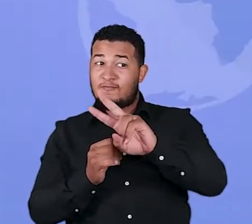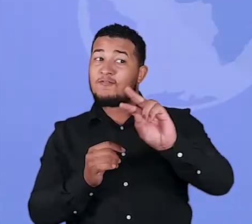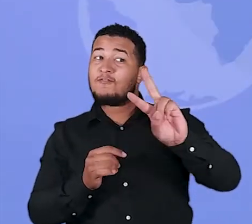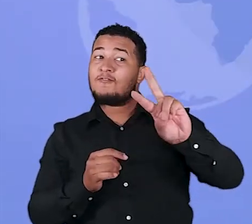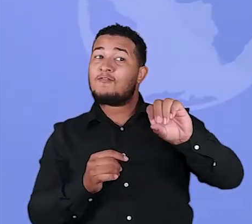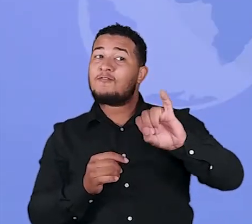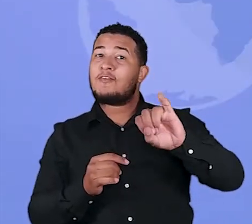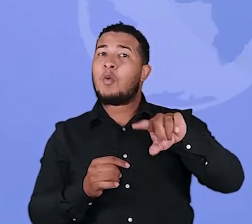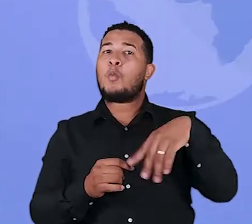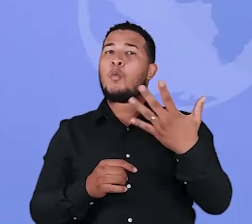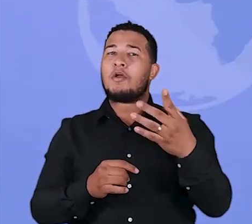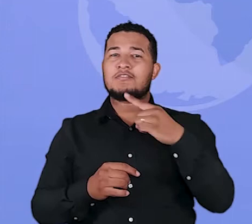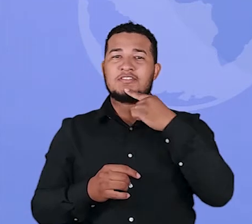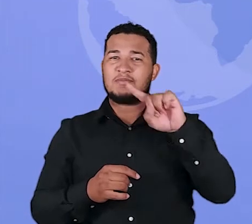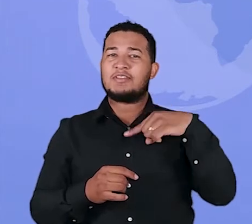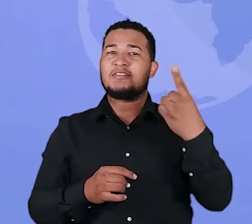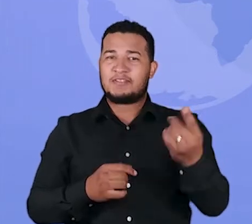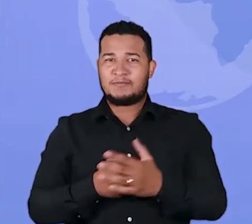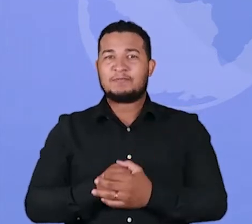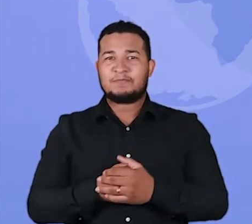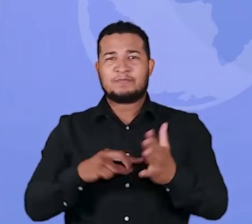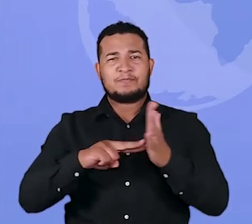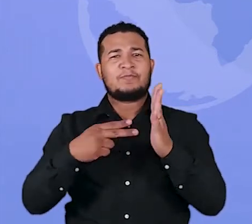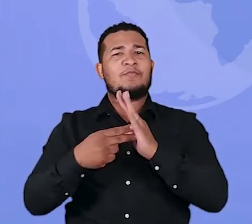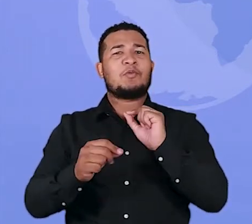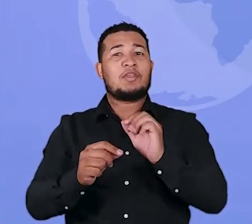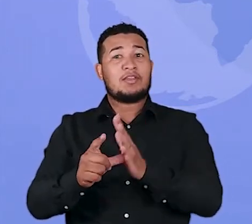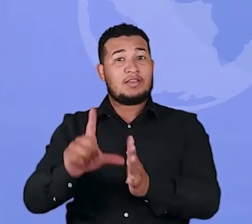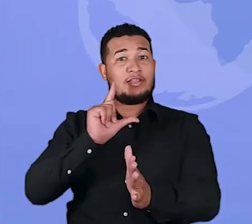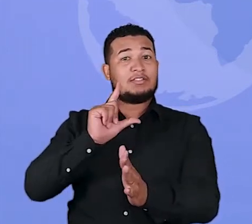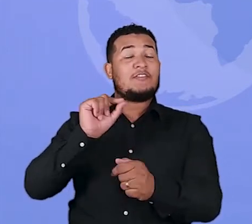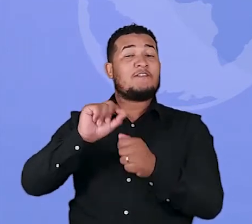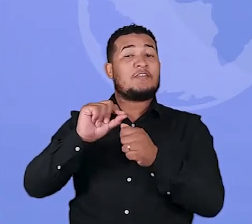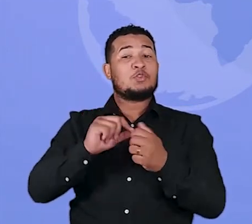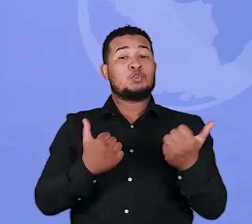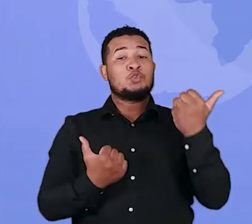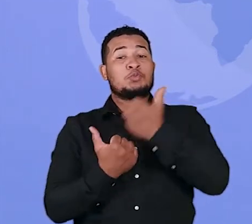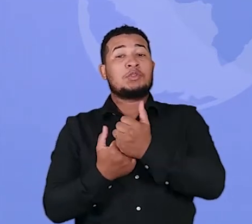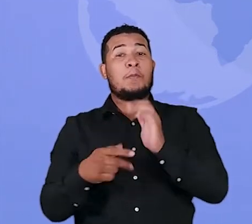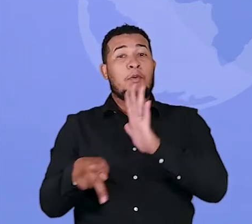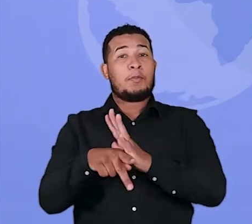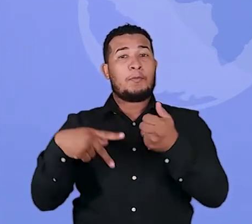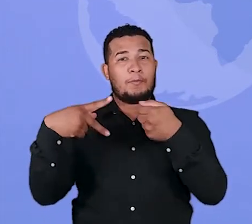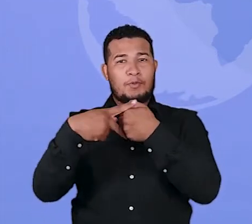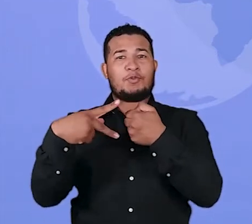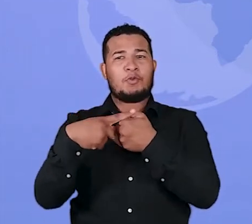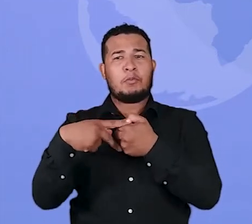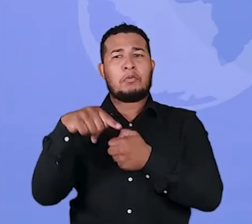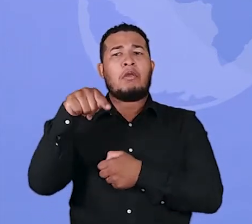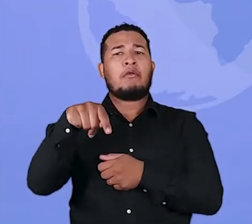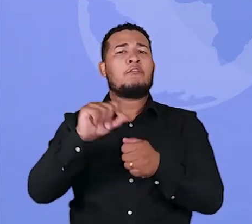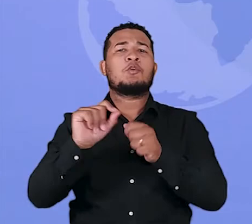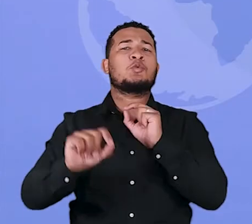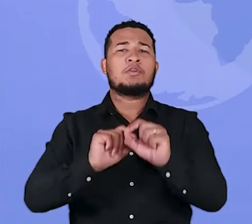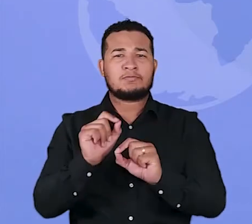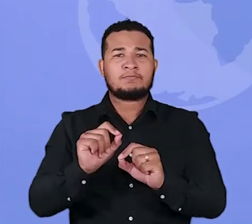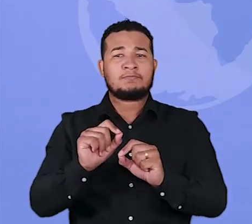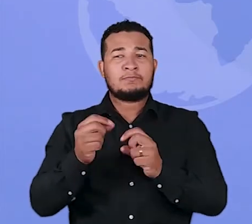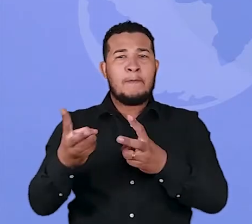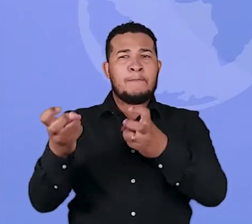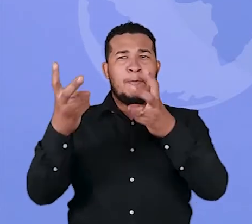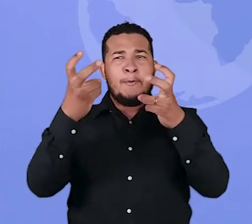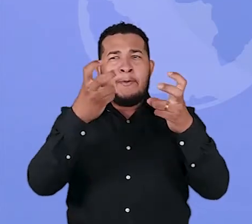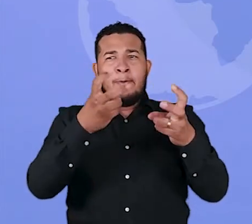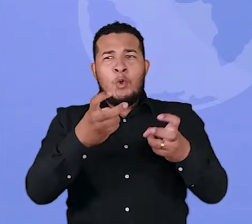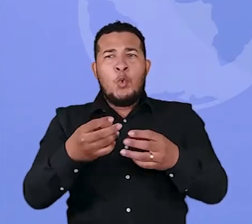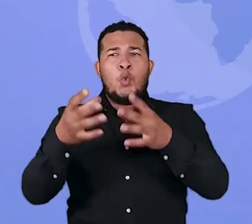ali? Lá no anterior, nós pegamos e fizemos a substituição de pronome. E aqui, o que você